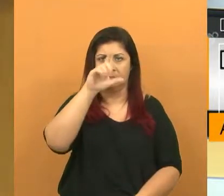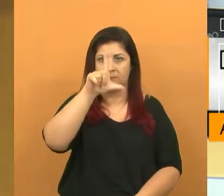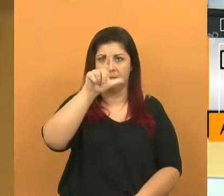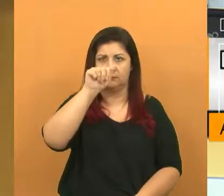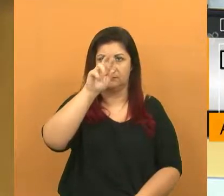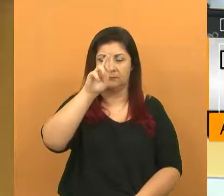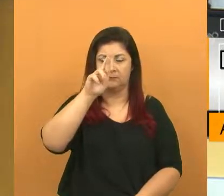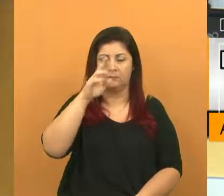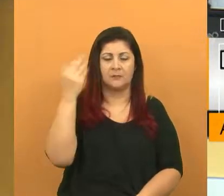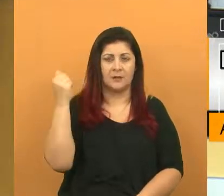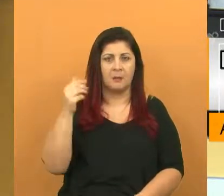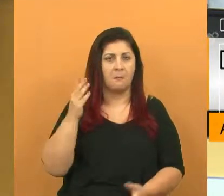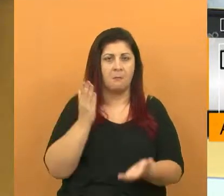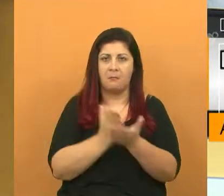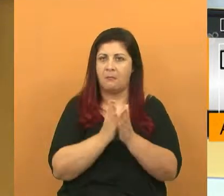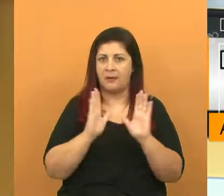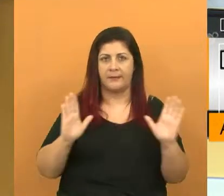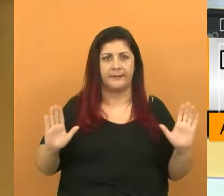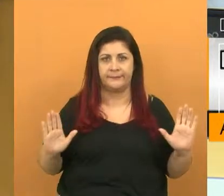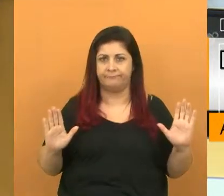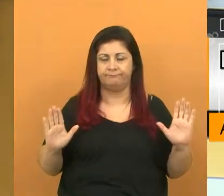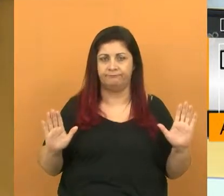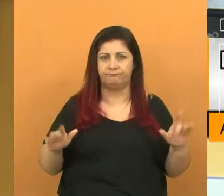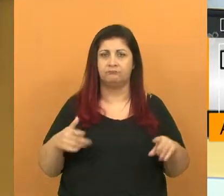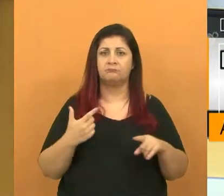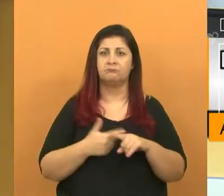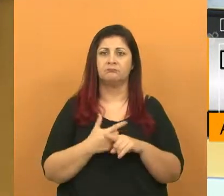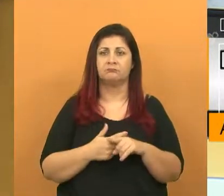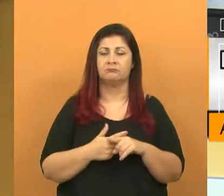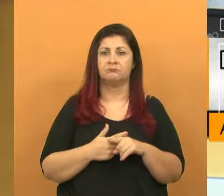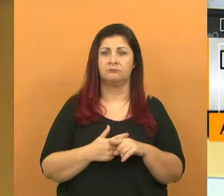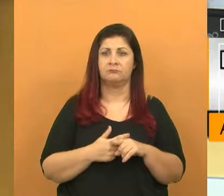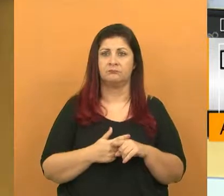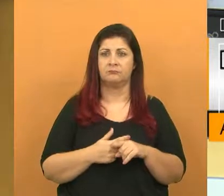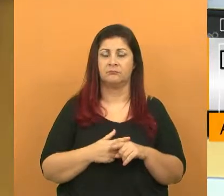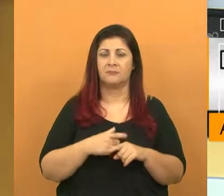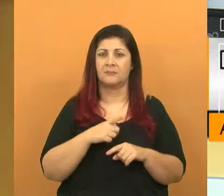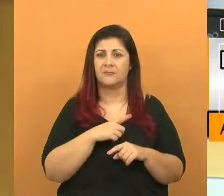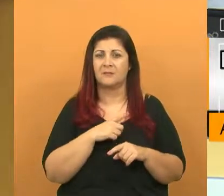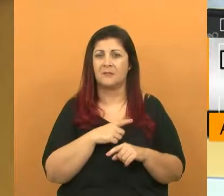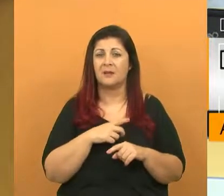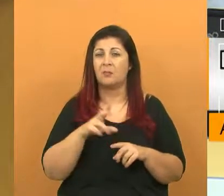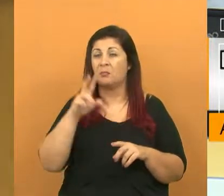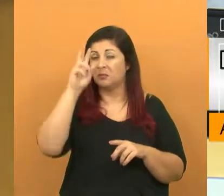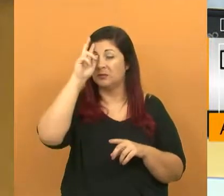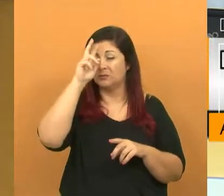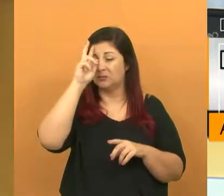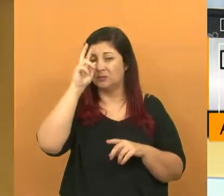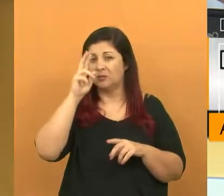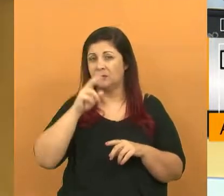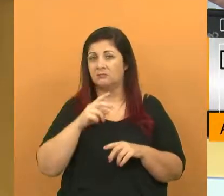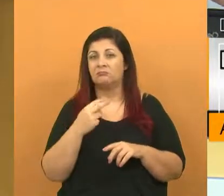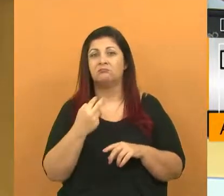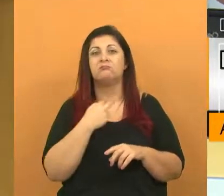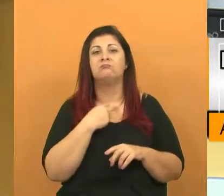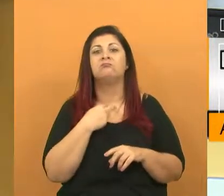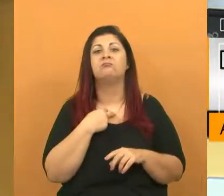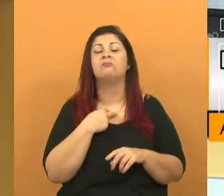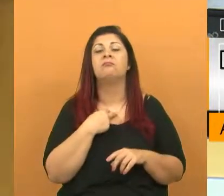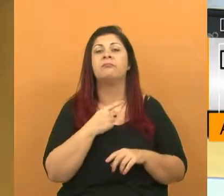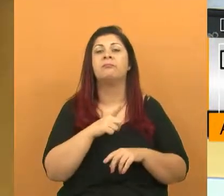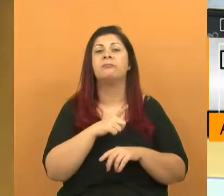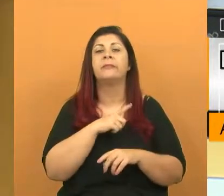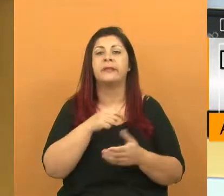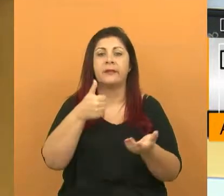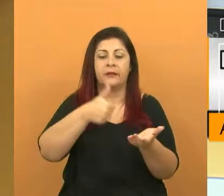na cetesb porque porque tinha um certo folclore lá no bairro de que não se podia regularizar o lago